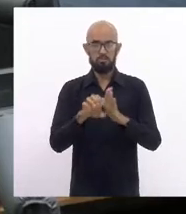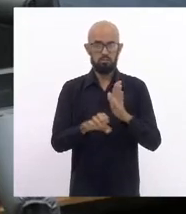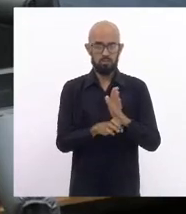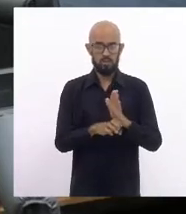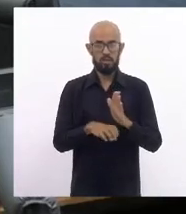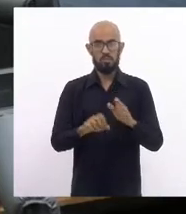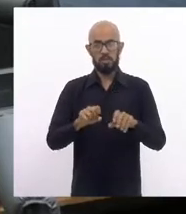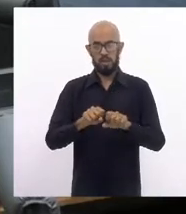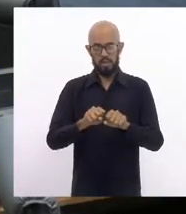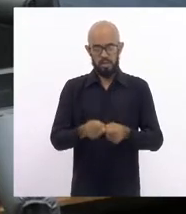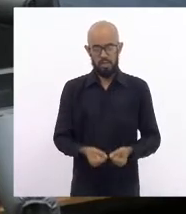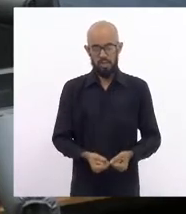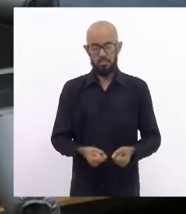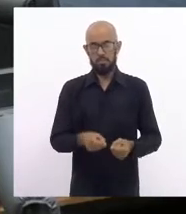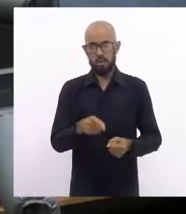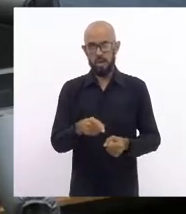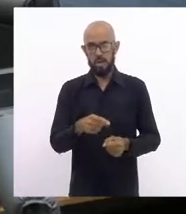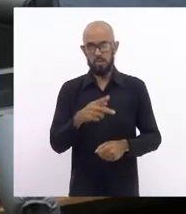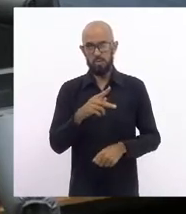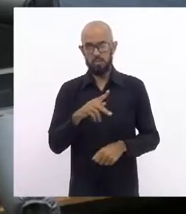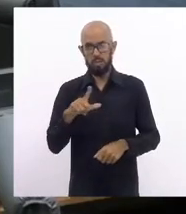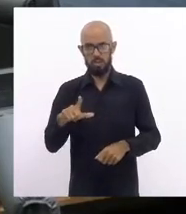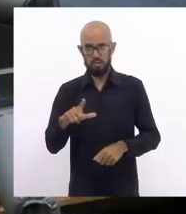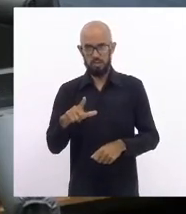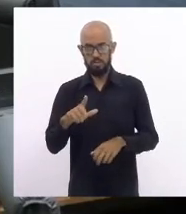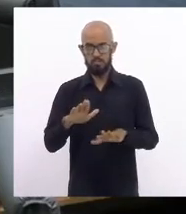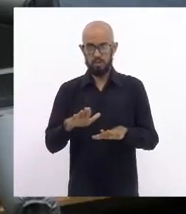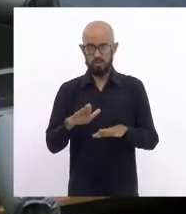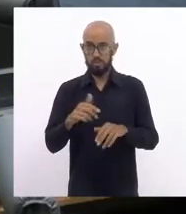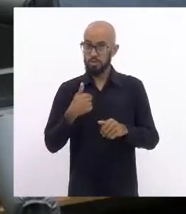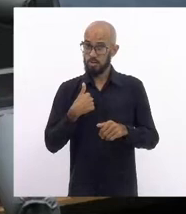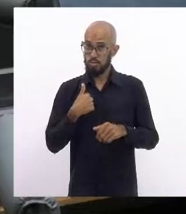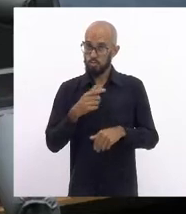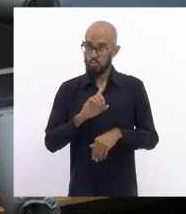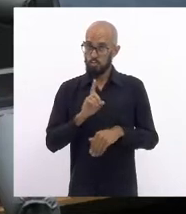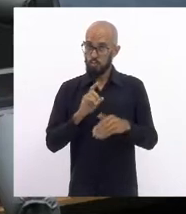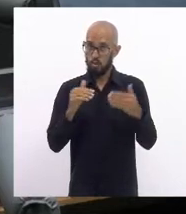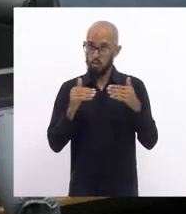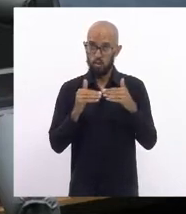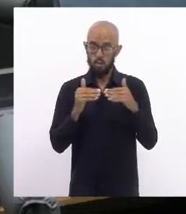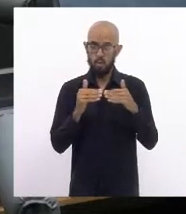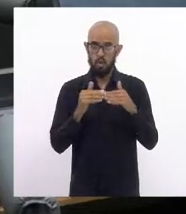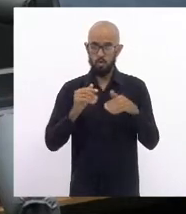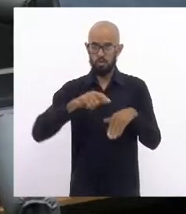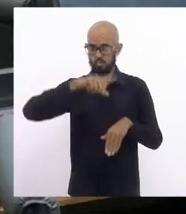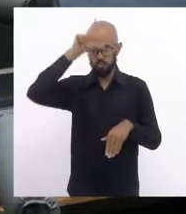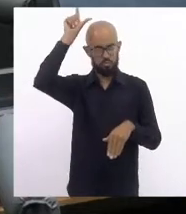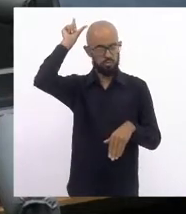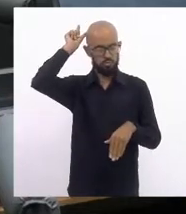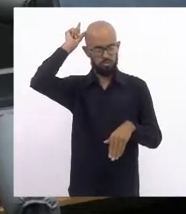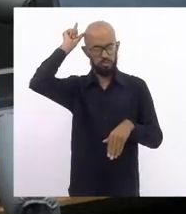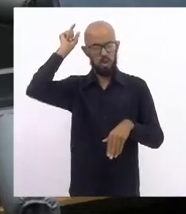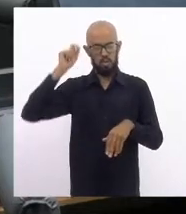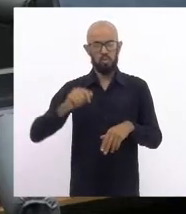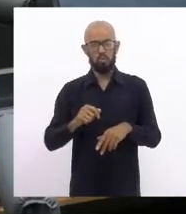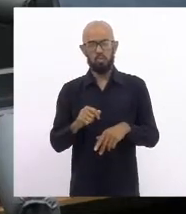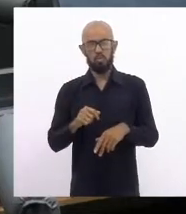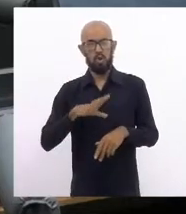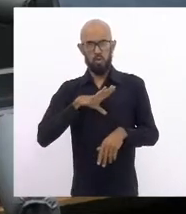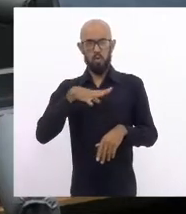para o enfrentamento. Agora, ouso discordar do meu nobre colega deputado Luiz Paulo, no sentido de